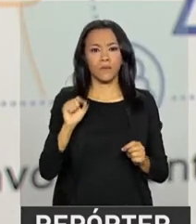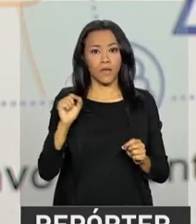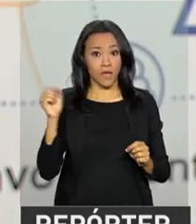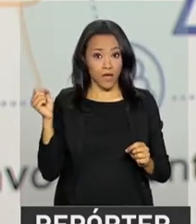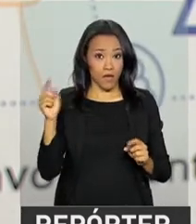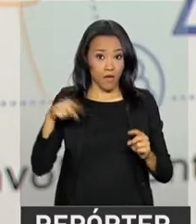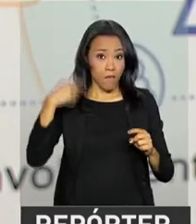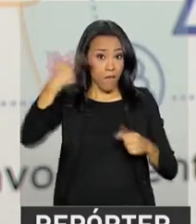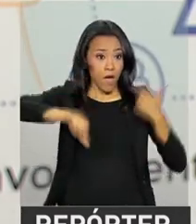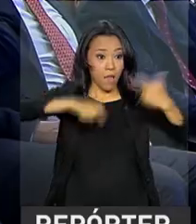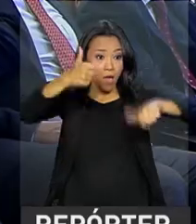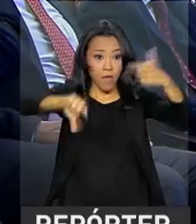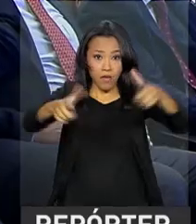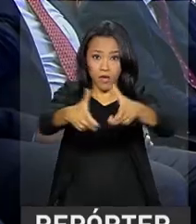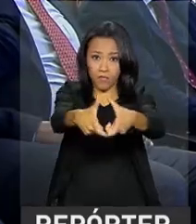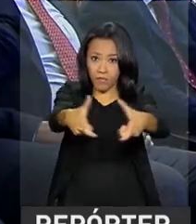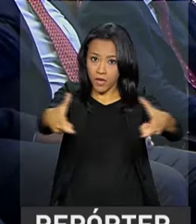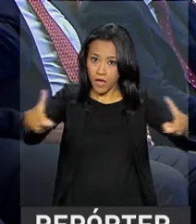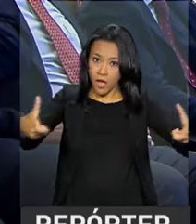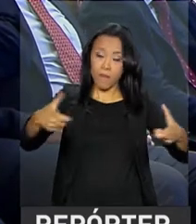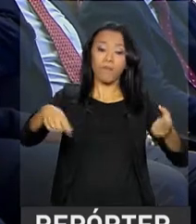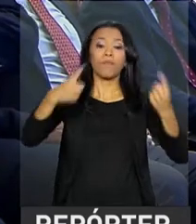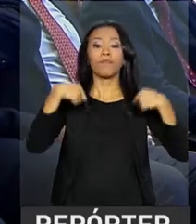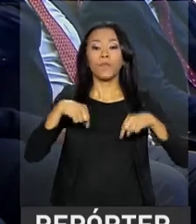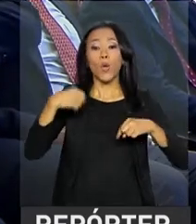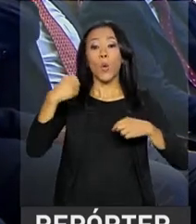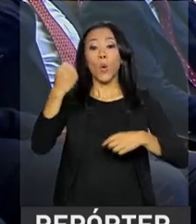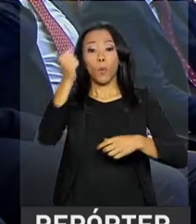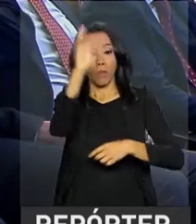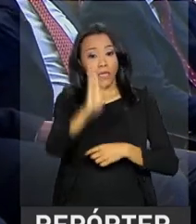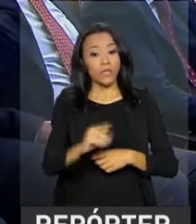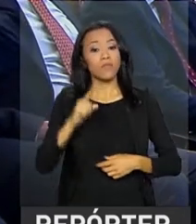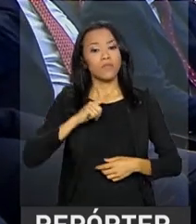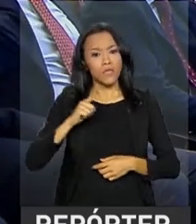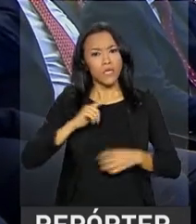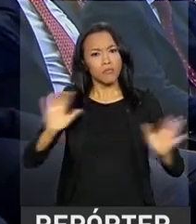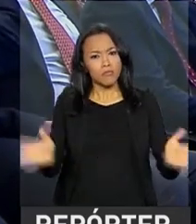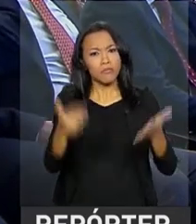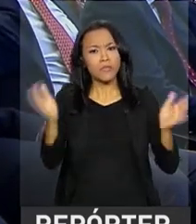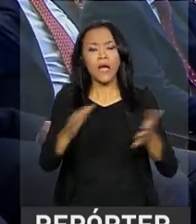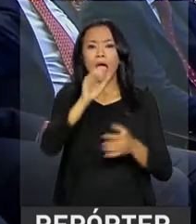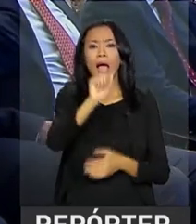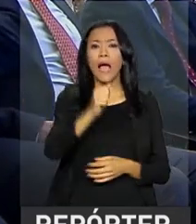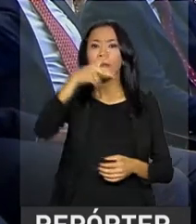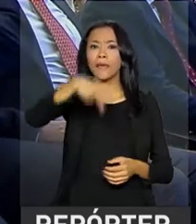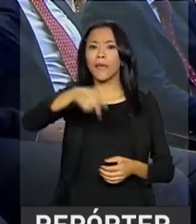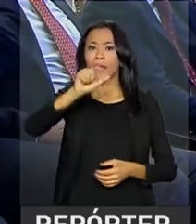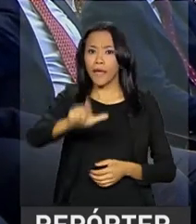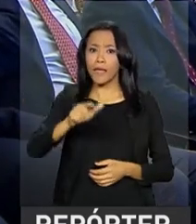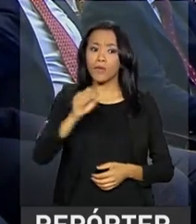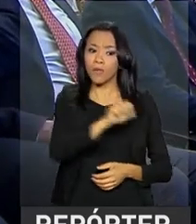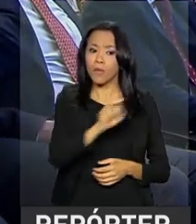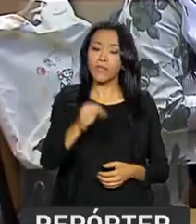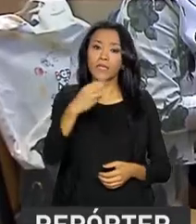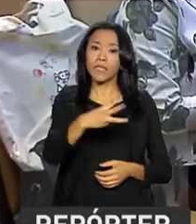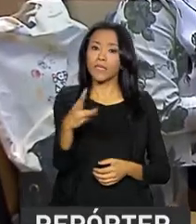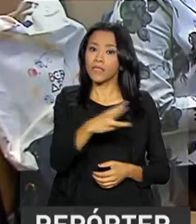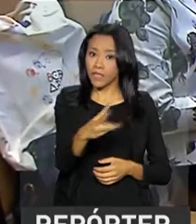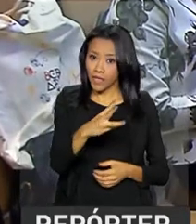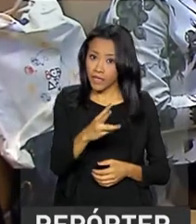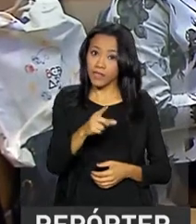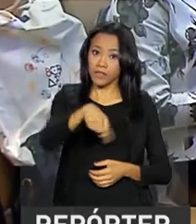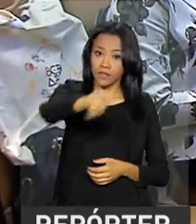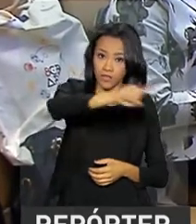outros mercados o brasil tem uma política de incentivos a peles com 33 instituições públicas e privadas e